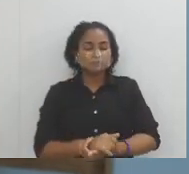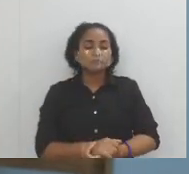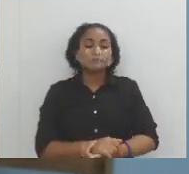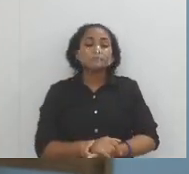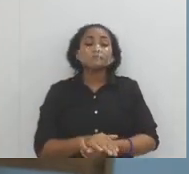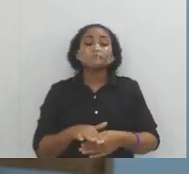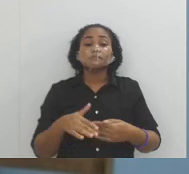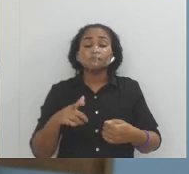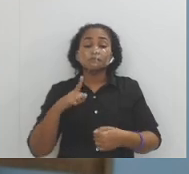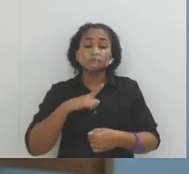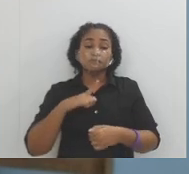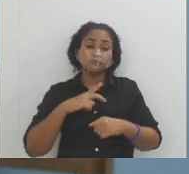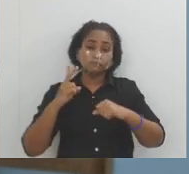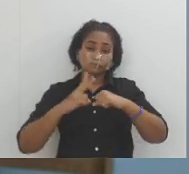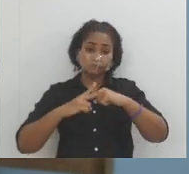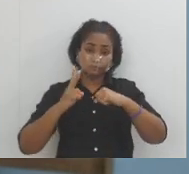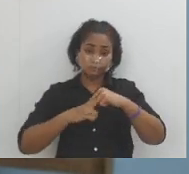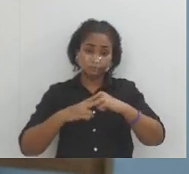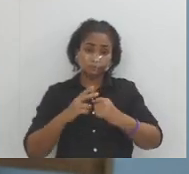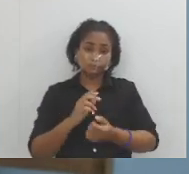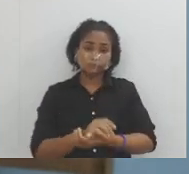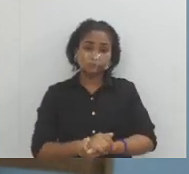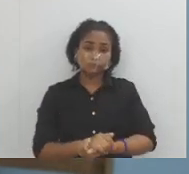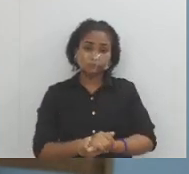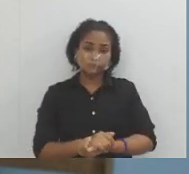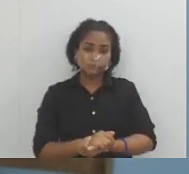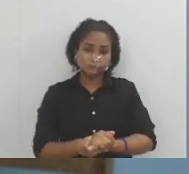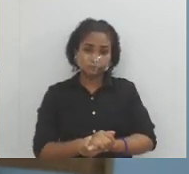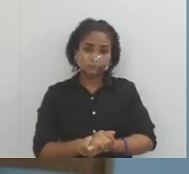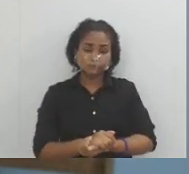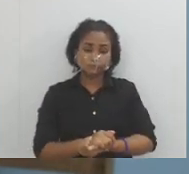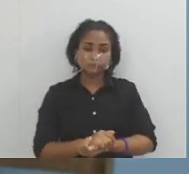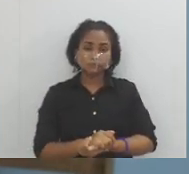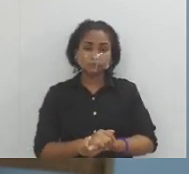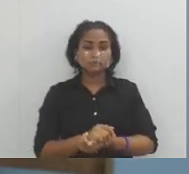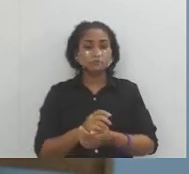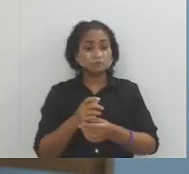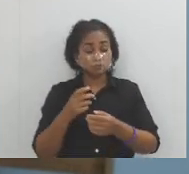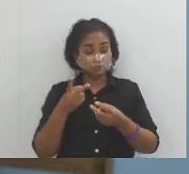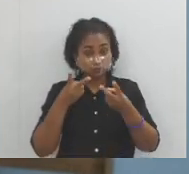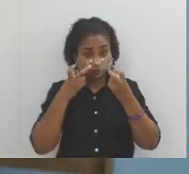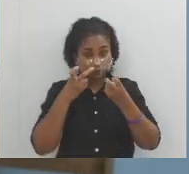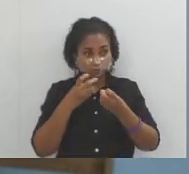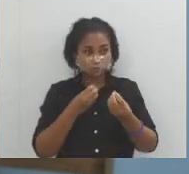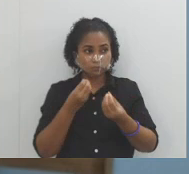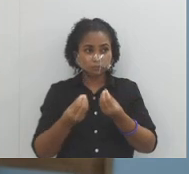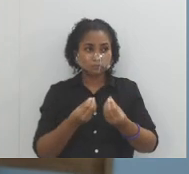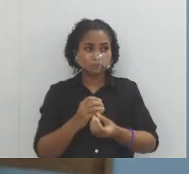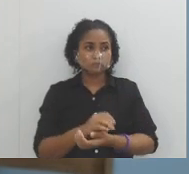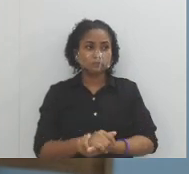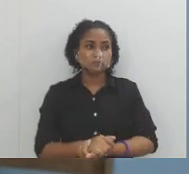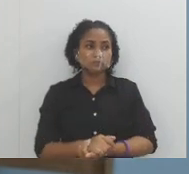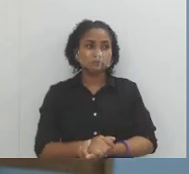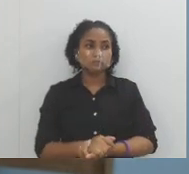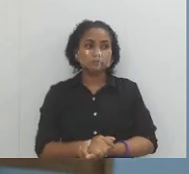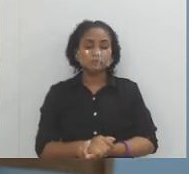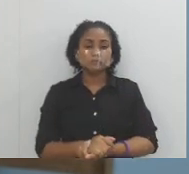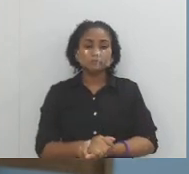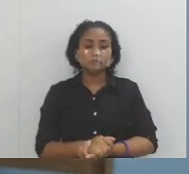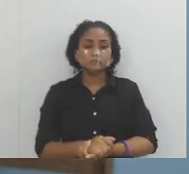Vamos ter os verbos, tá? Que eu vou abreviar, mas acompanha. Os